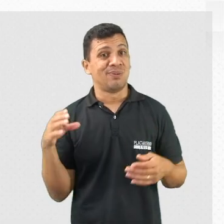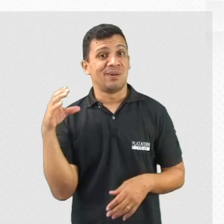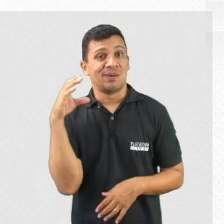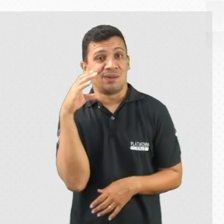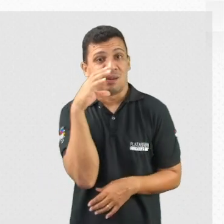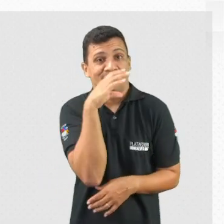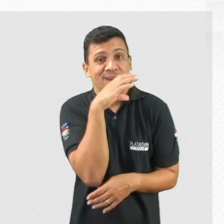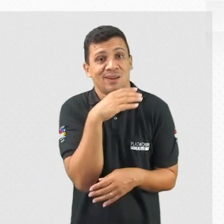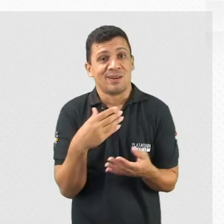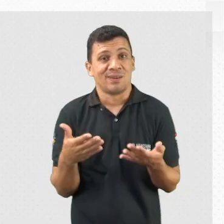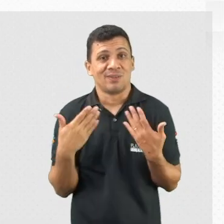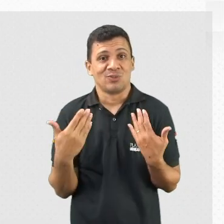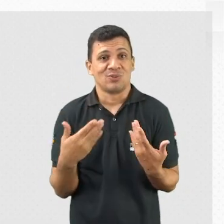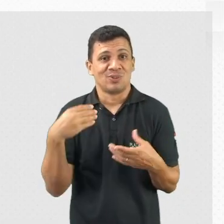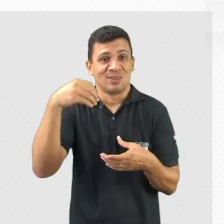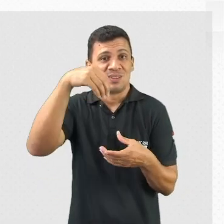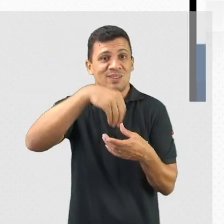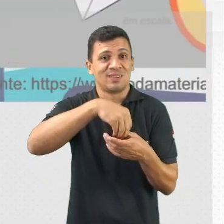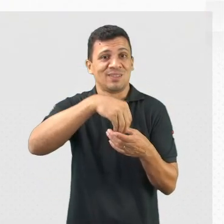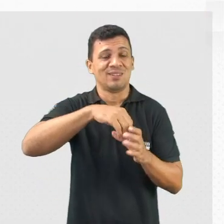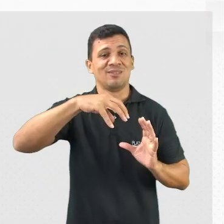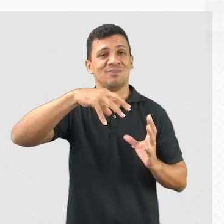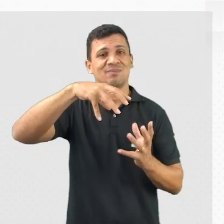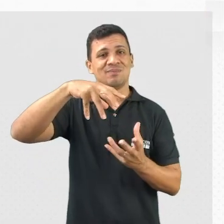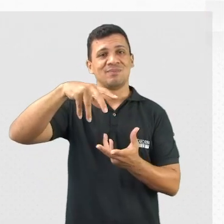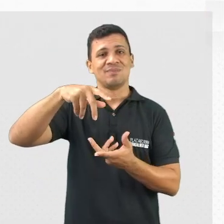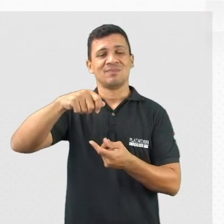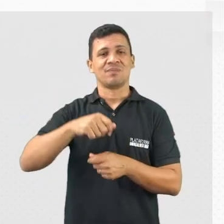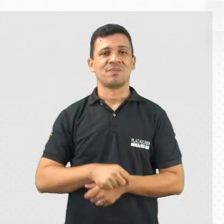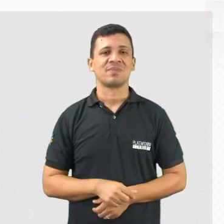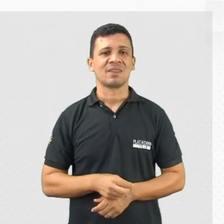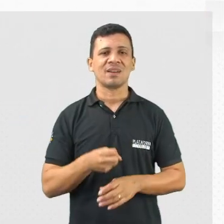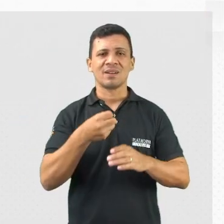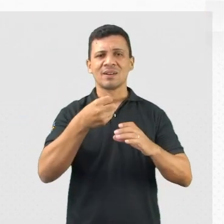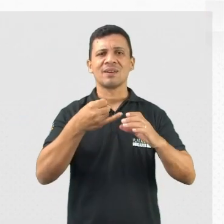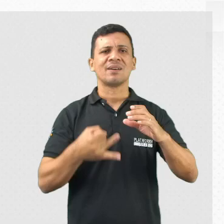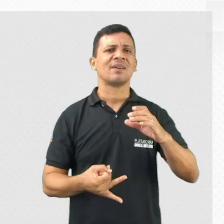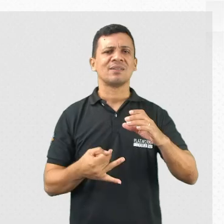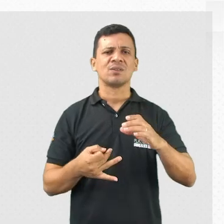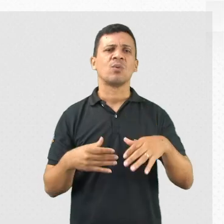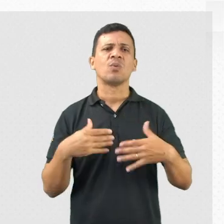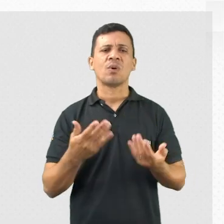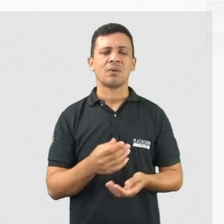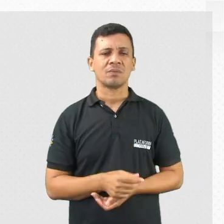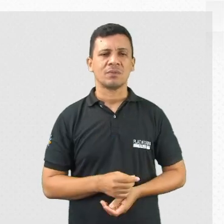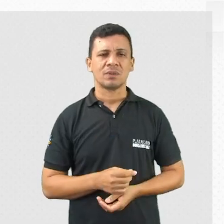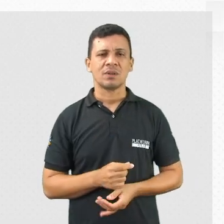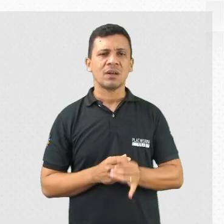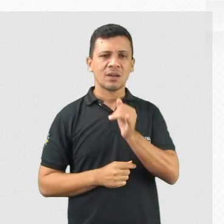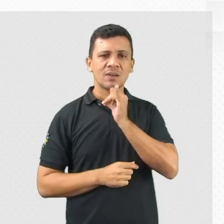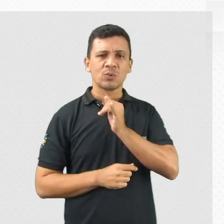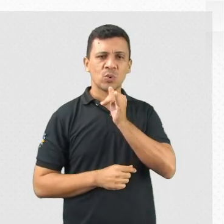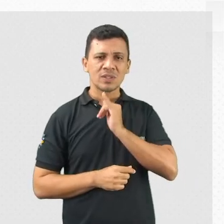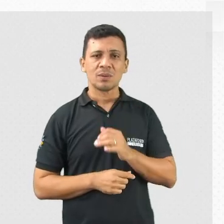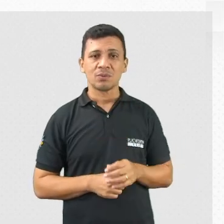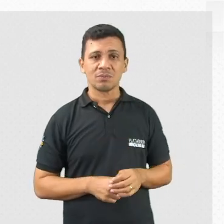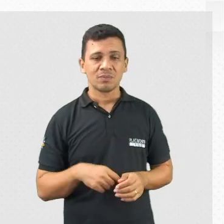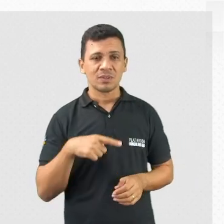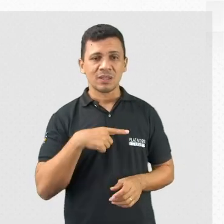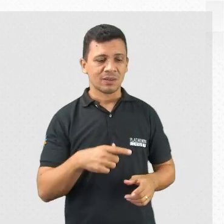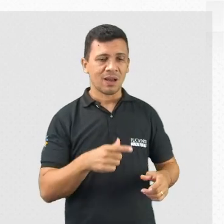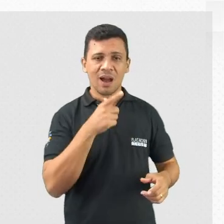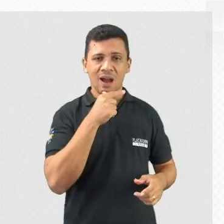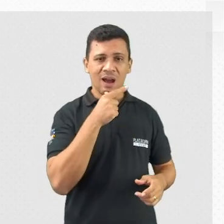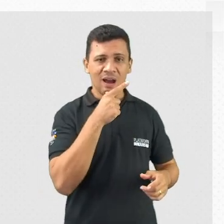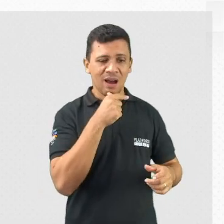mais interna do nosso planeta, belezinha? Características importantes. Lembra do exemplo que eu te falei? Pega uma bacia de